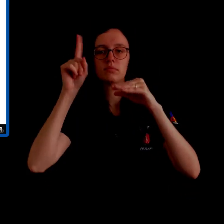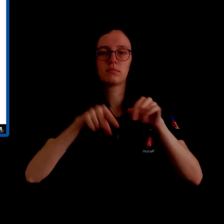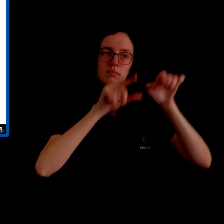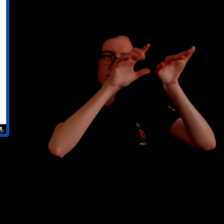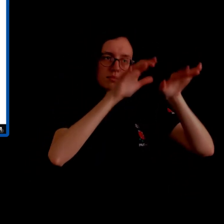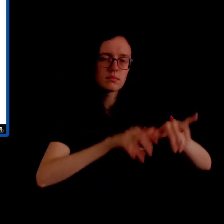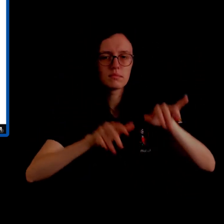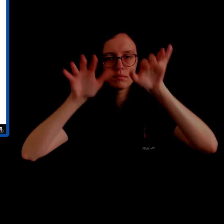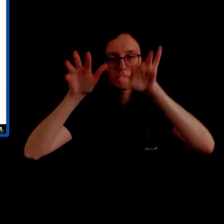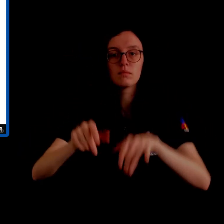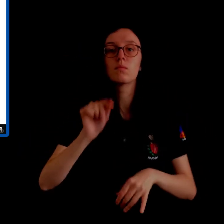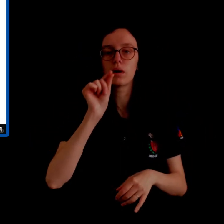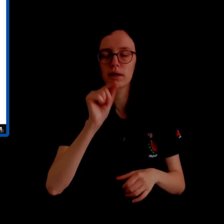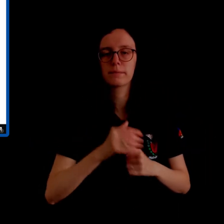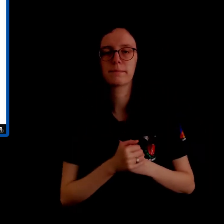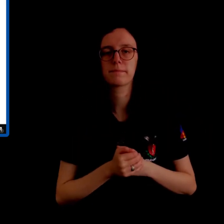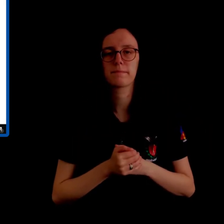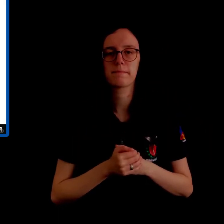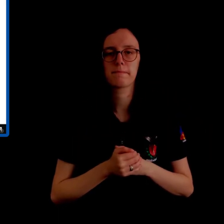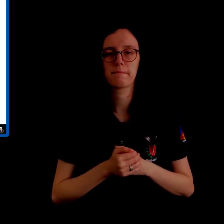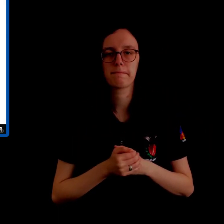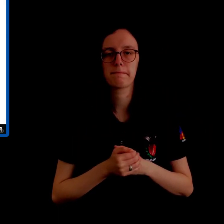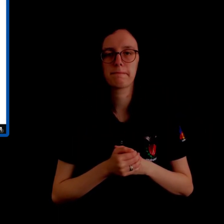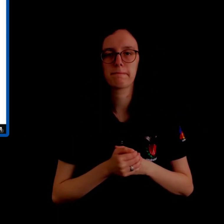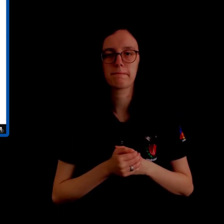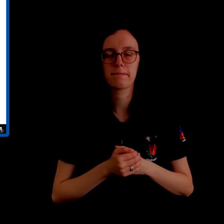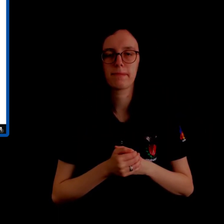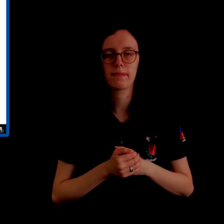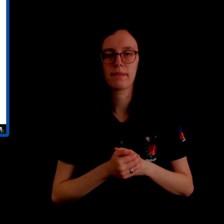CRTE, isso não foi